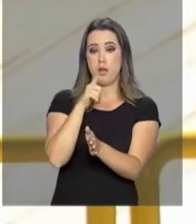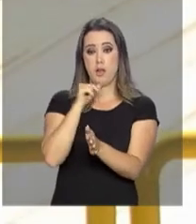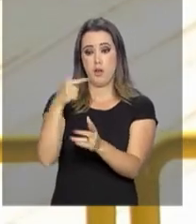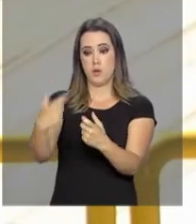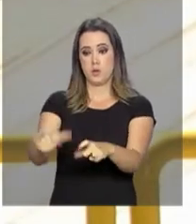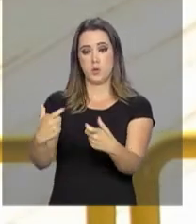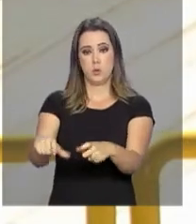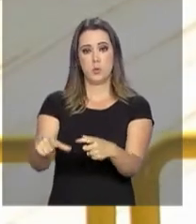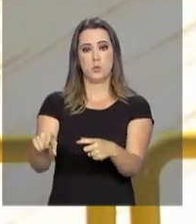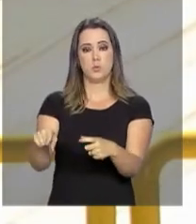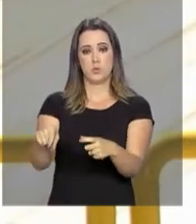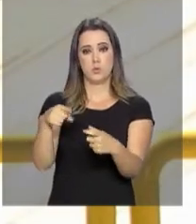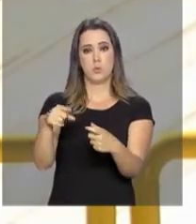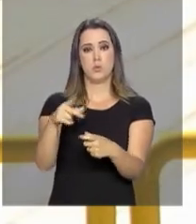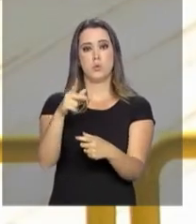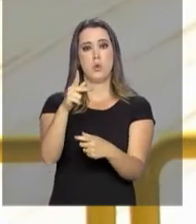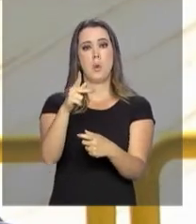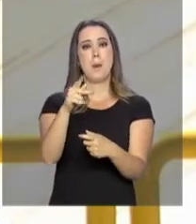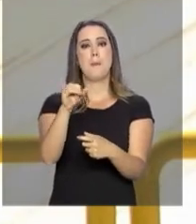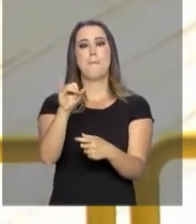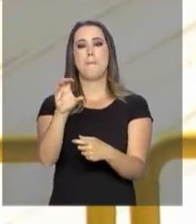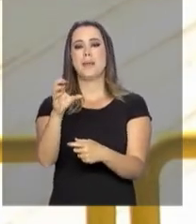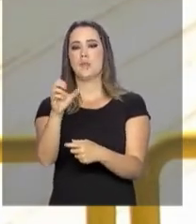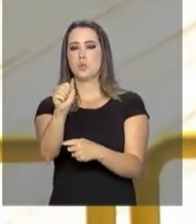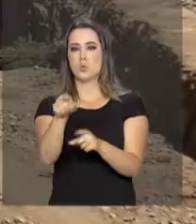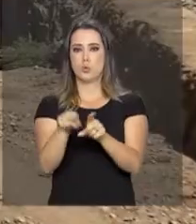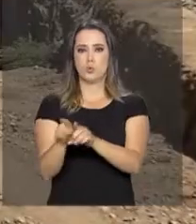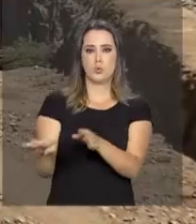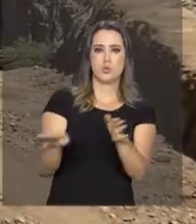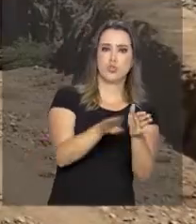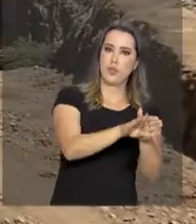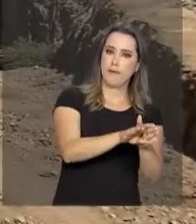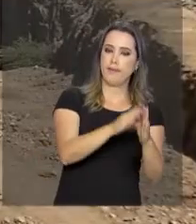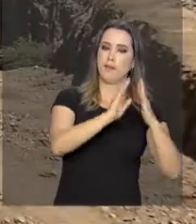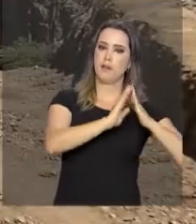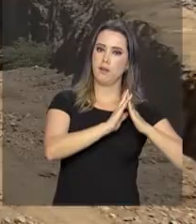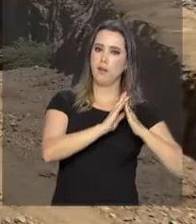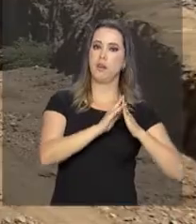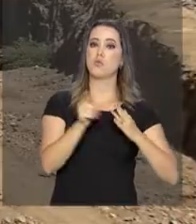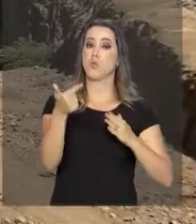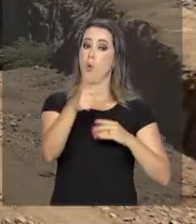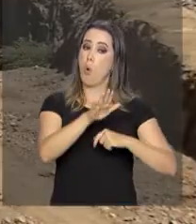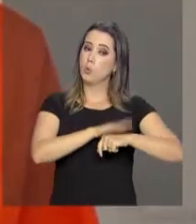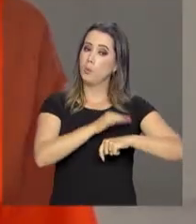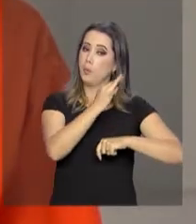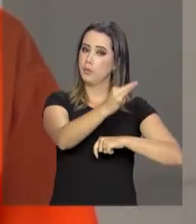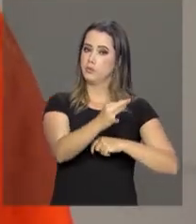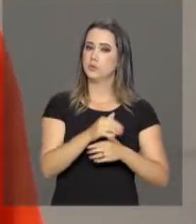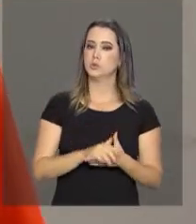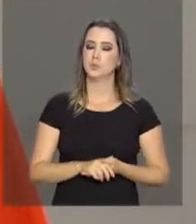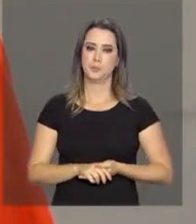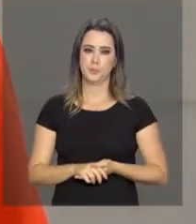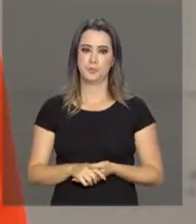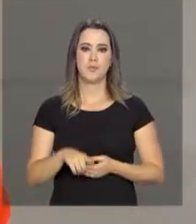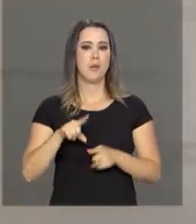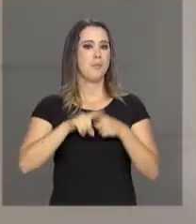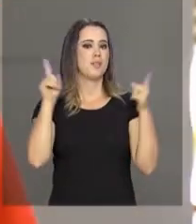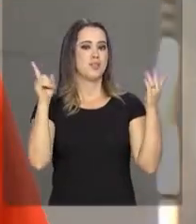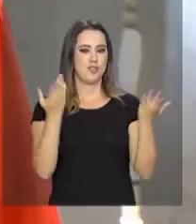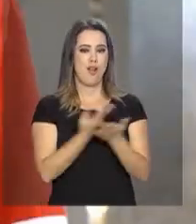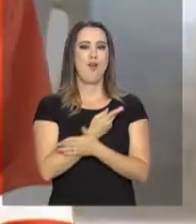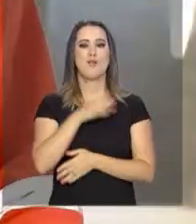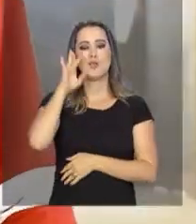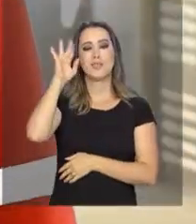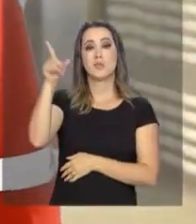eixo do PISF e entregar ao consumidor. Mas antes mesmo do projeto ficar pronto, já realizou um sonho de